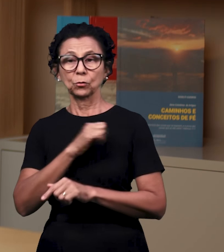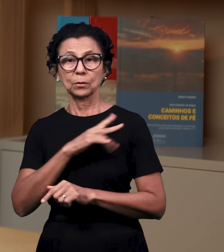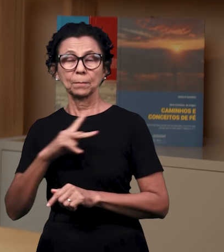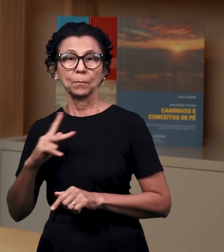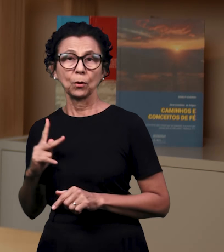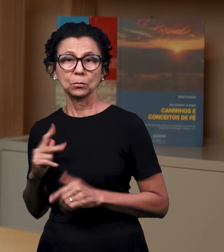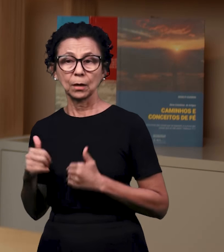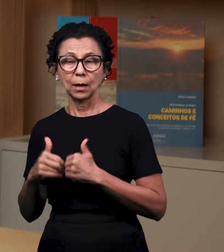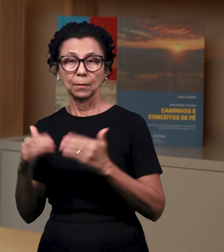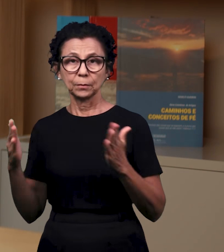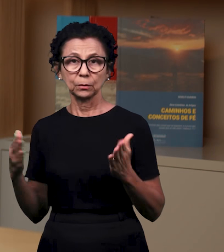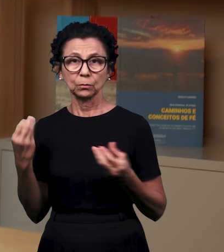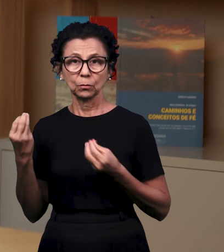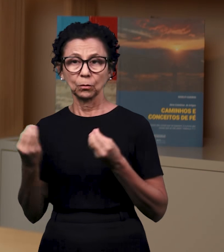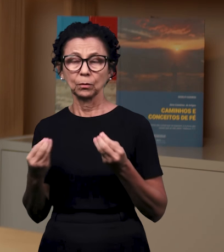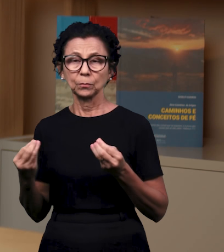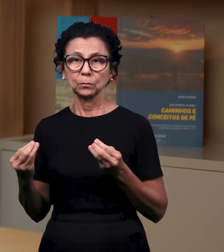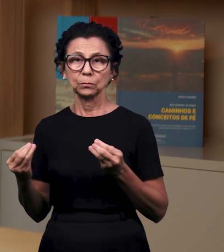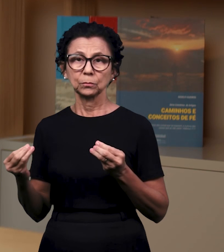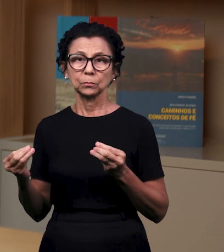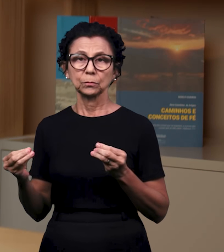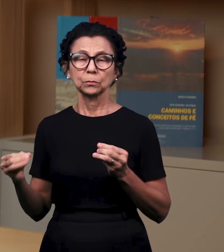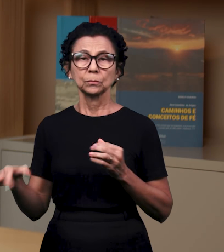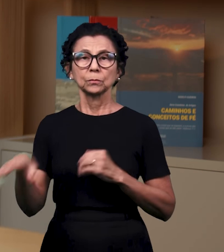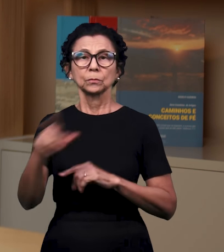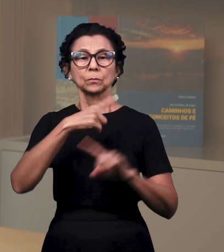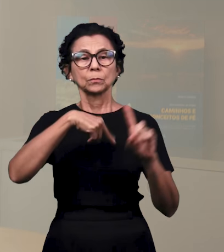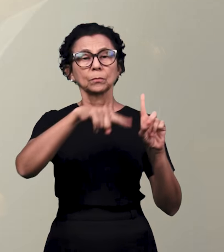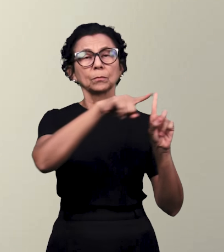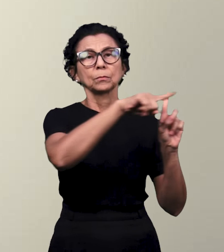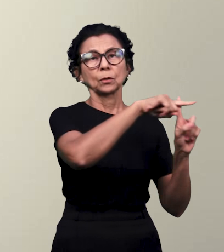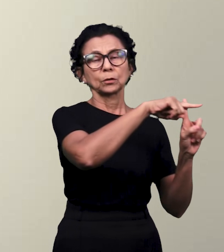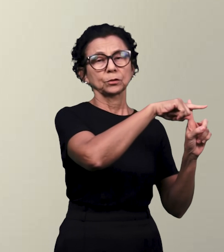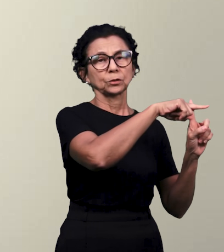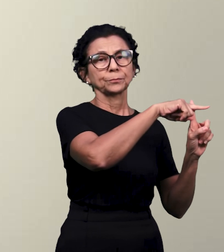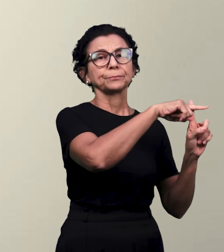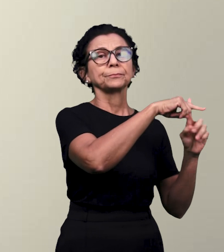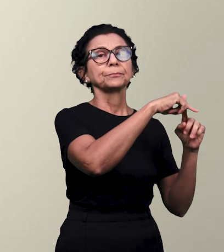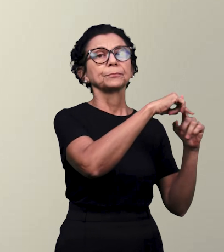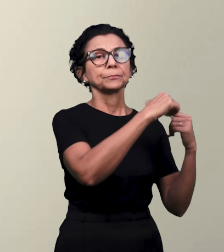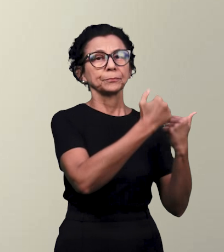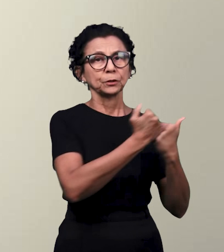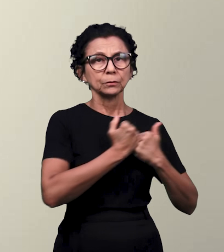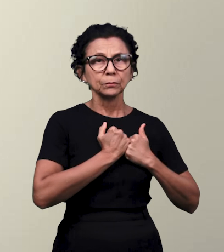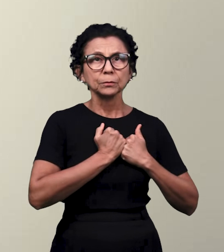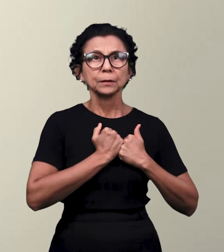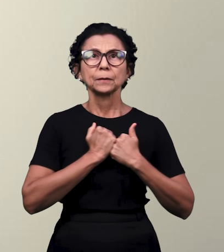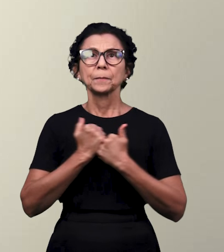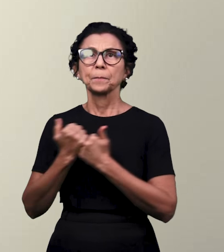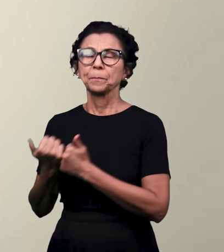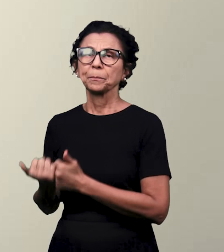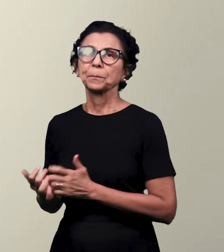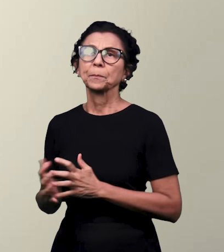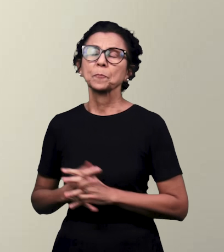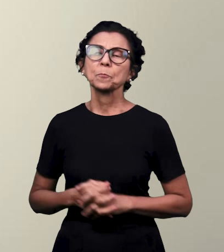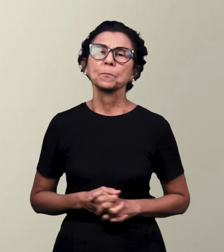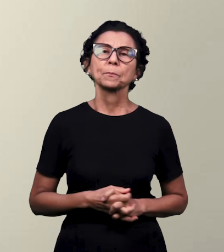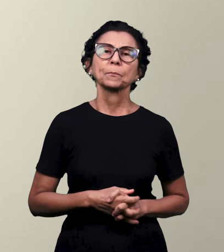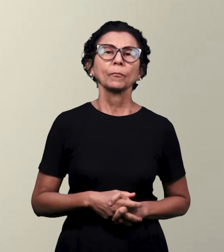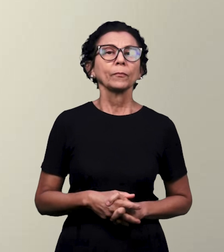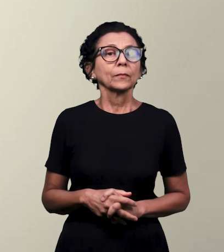Jesus, acho que o mais importante de tudo aqui é que Jesus, é por isso que o apóstolo Paulo fala aos Coríntios, né? Cristo,